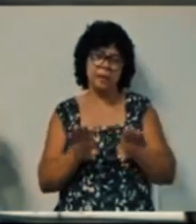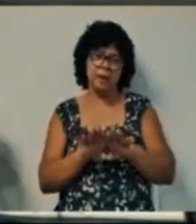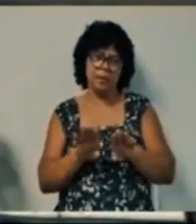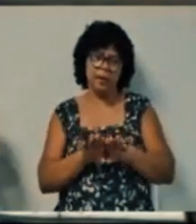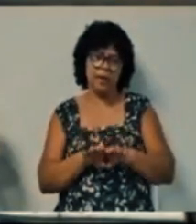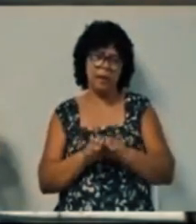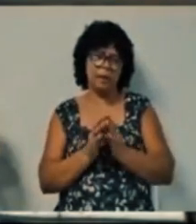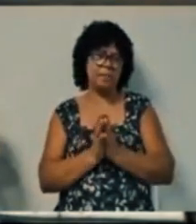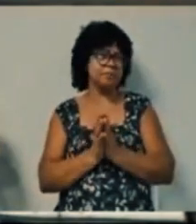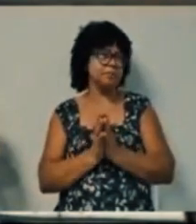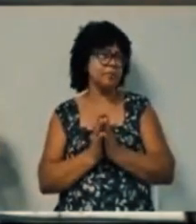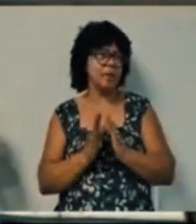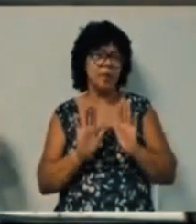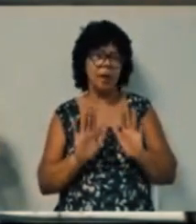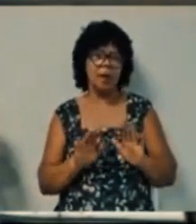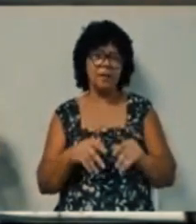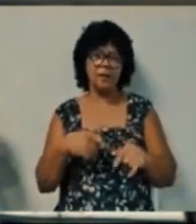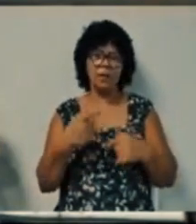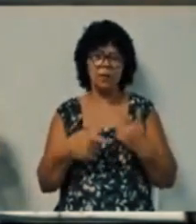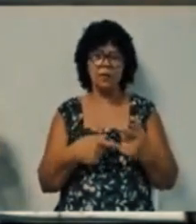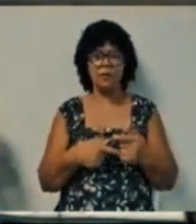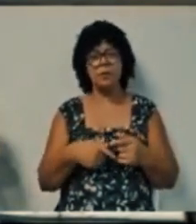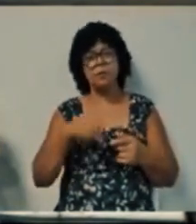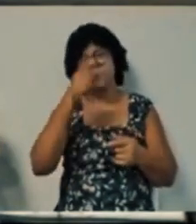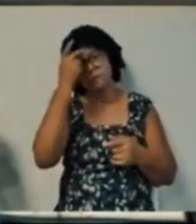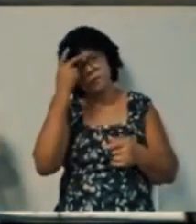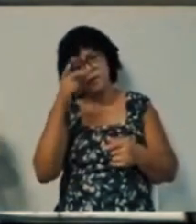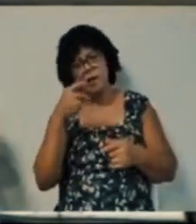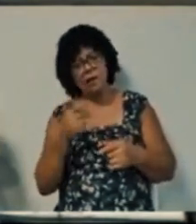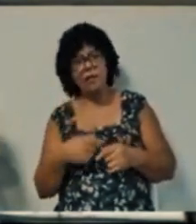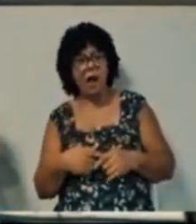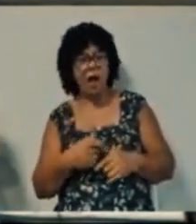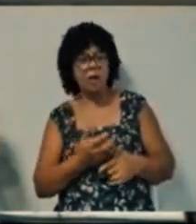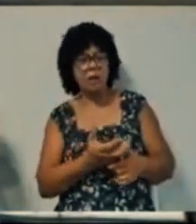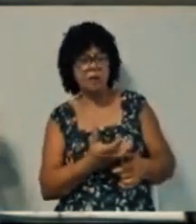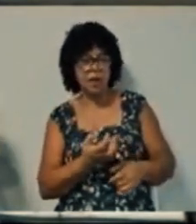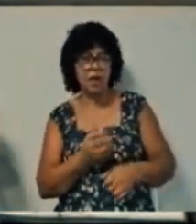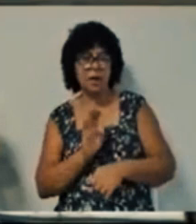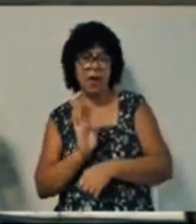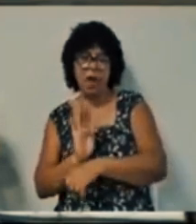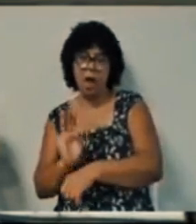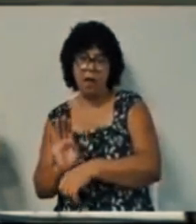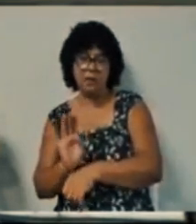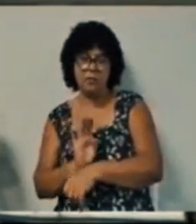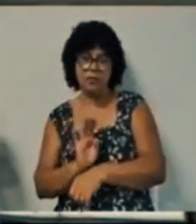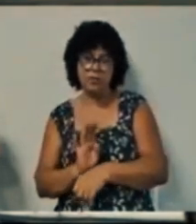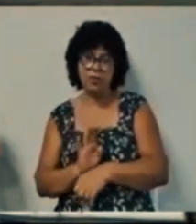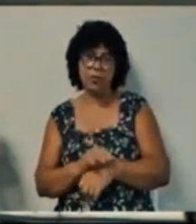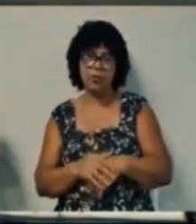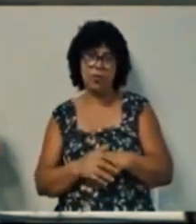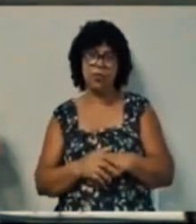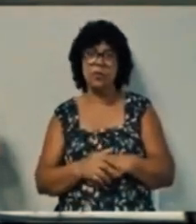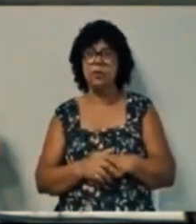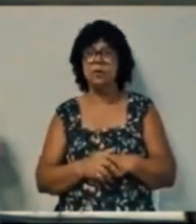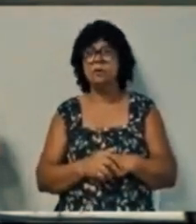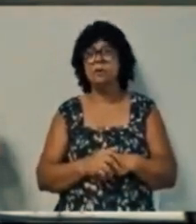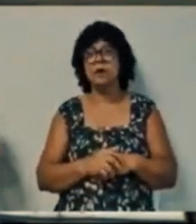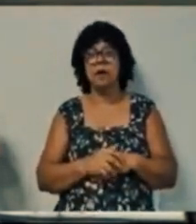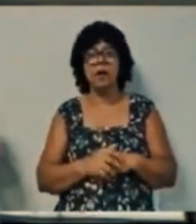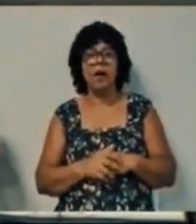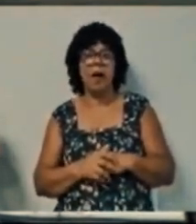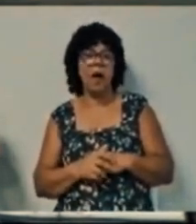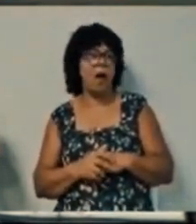amor: eu vou dar um jeito, eu não sei o que eu vou fazer, mas eu vou dar um jeito. Dava uma espiadinha, via um lenço do Paulo caindo,